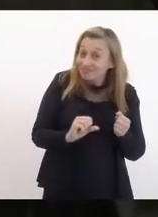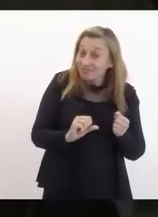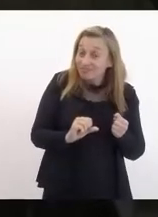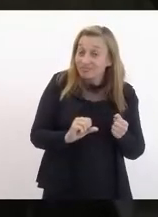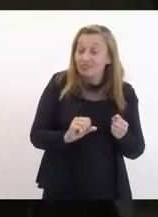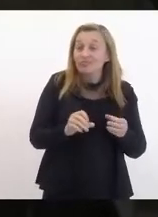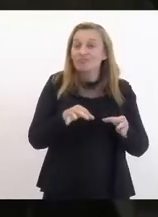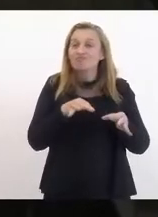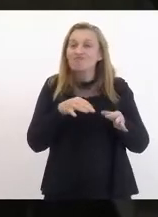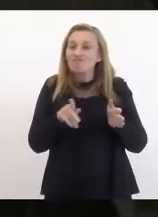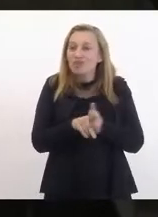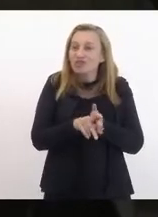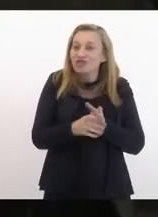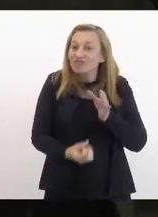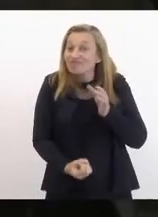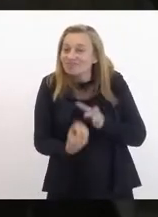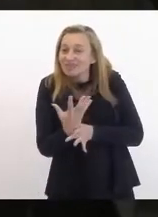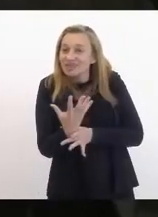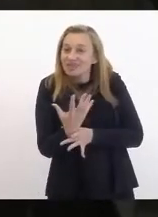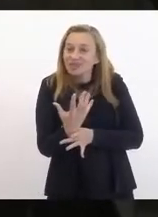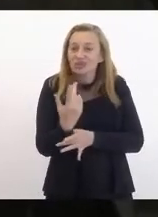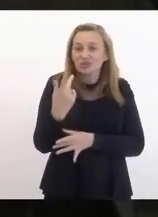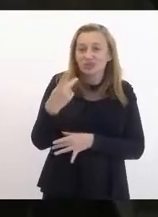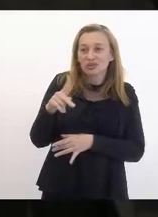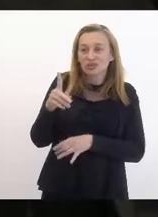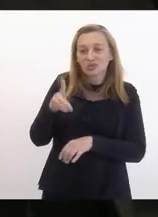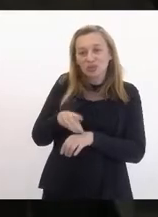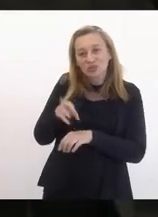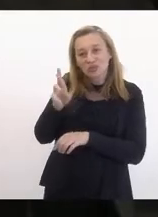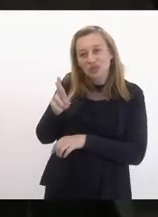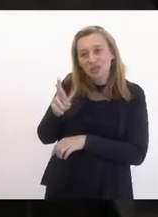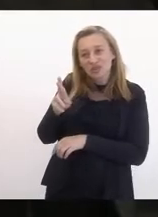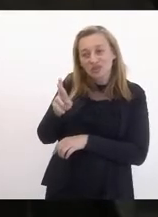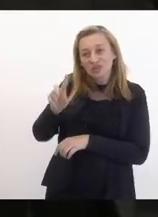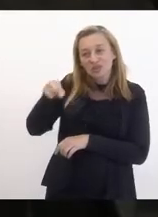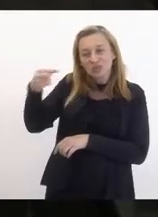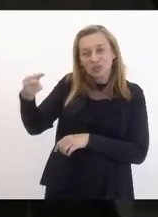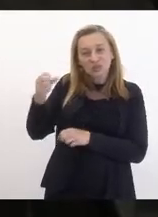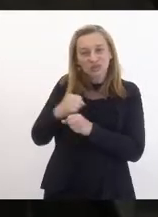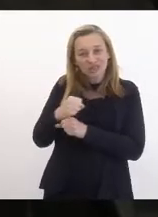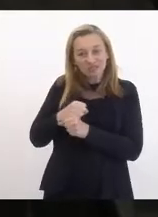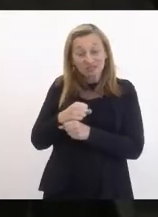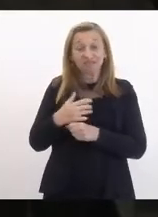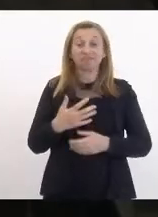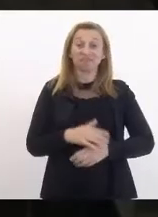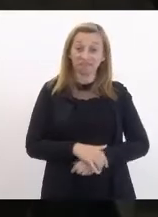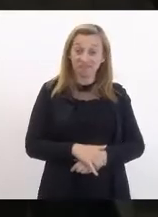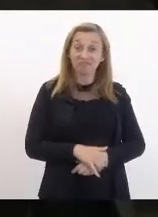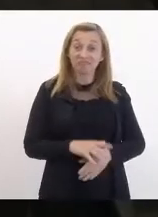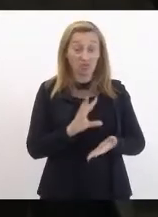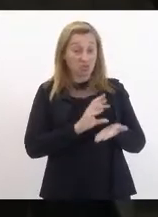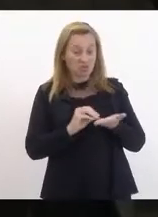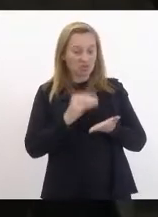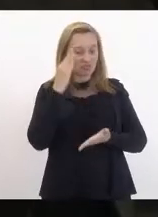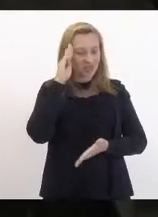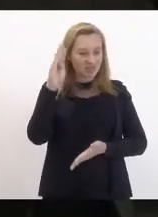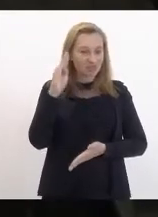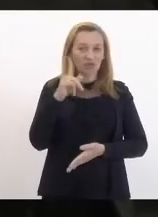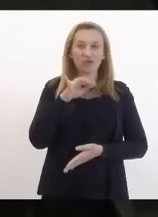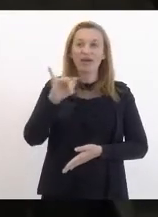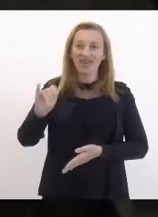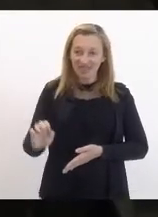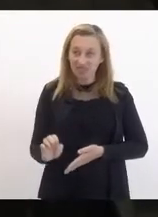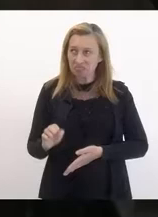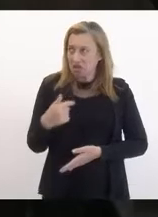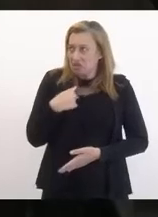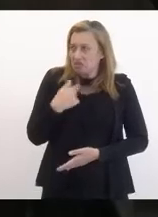no projeto de criação do seu doutoramento para os próximos anos. Uma pauta fundamental da FEBEF, não